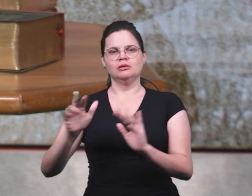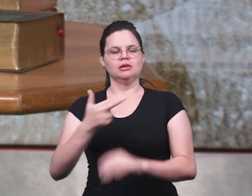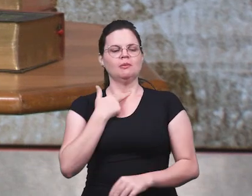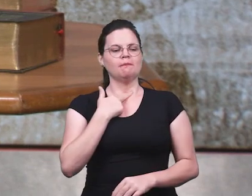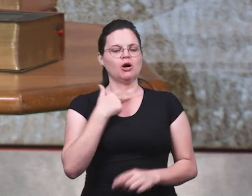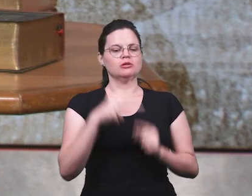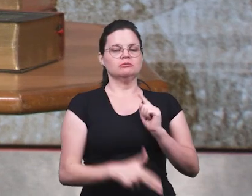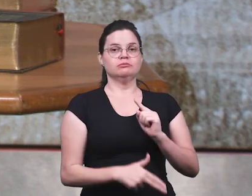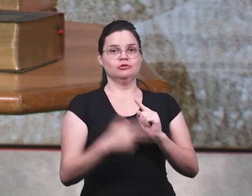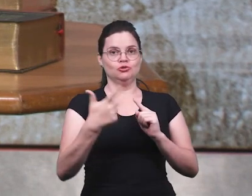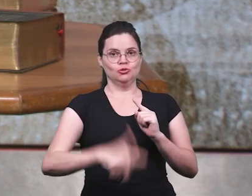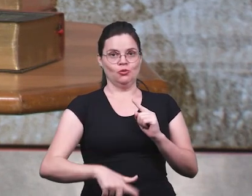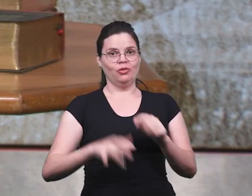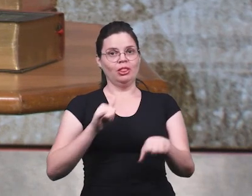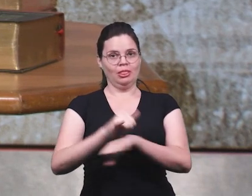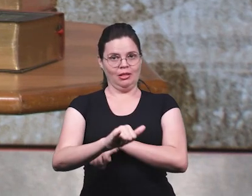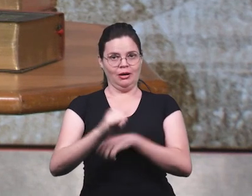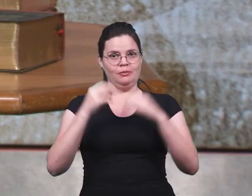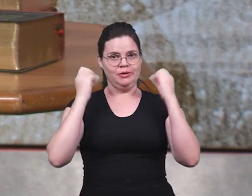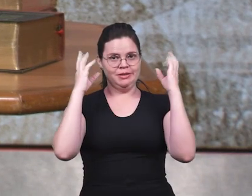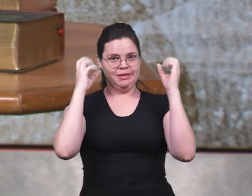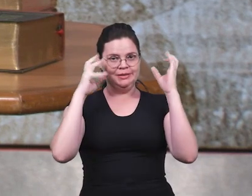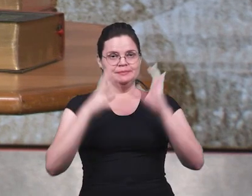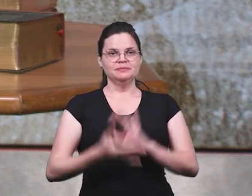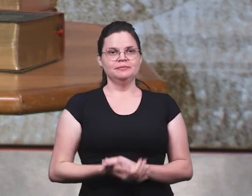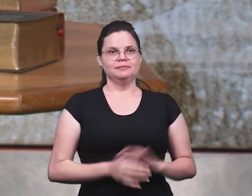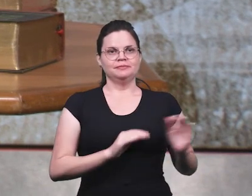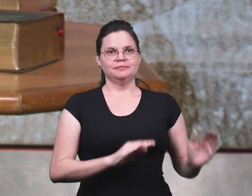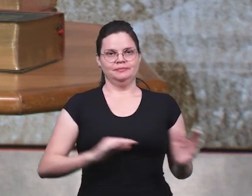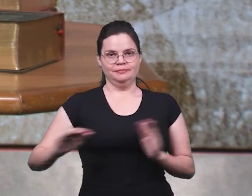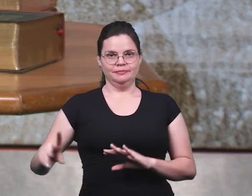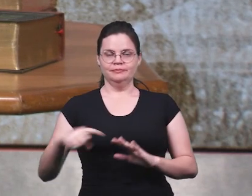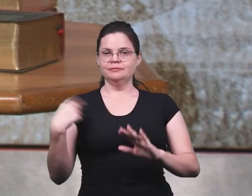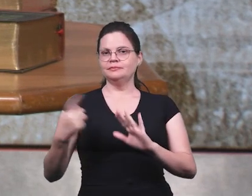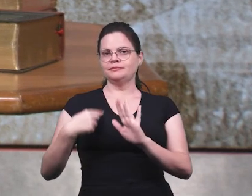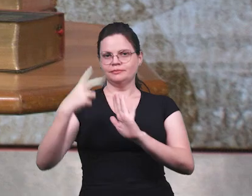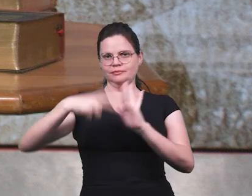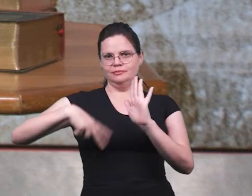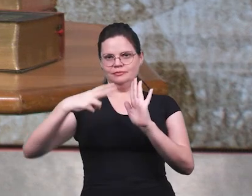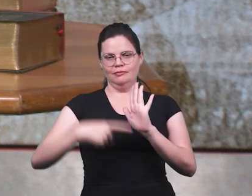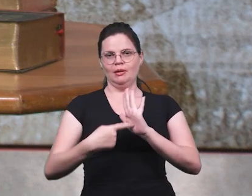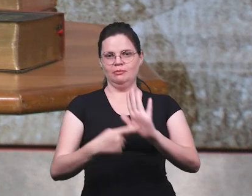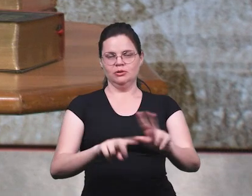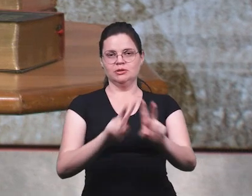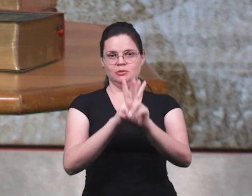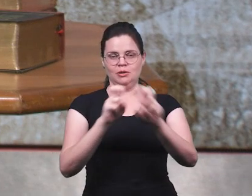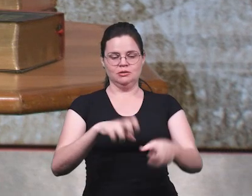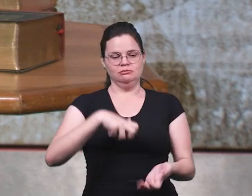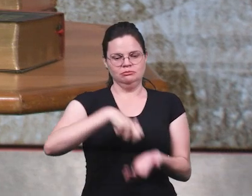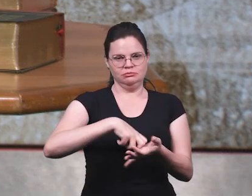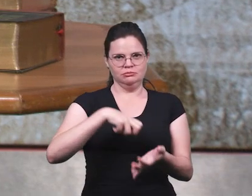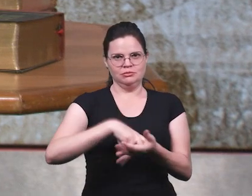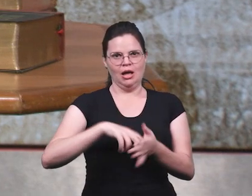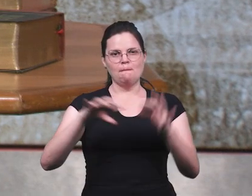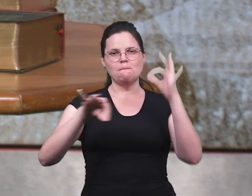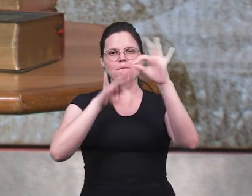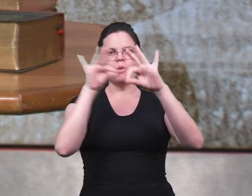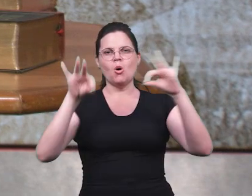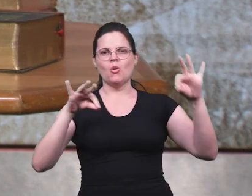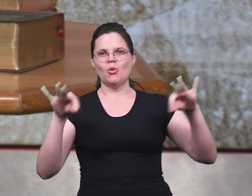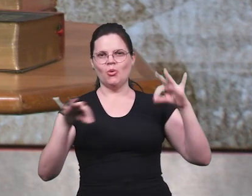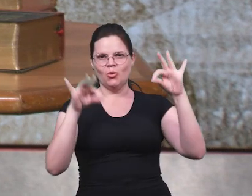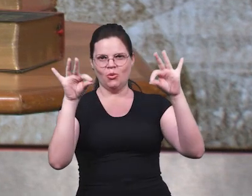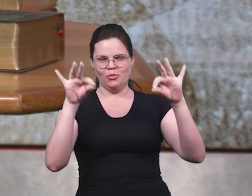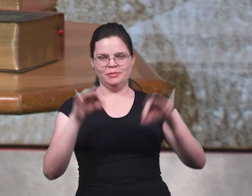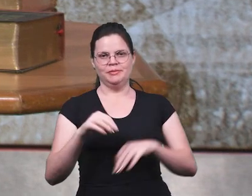povo. Então nós vemos aqui que nesta praga, que foram a praga das moscas,